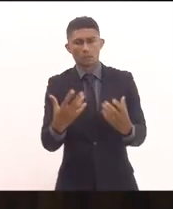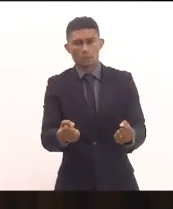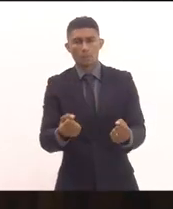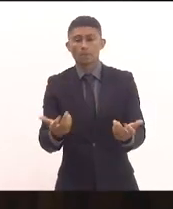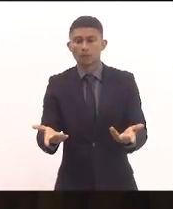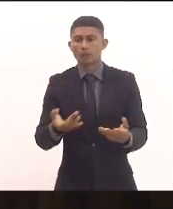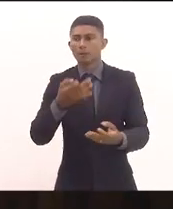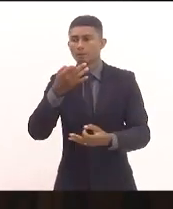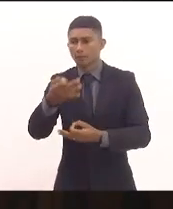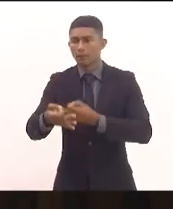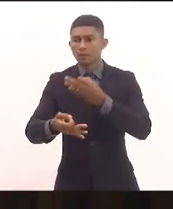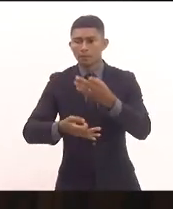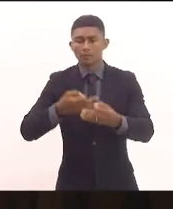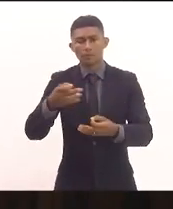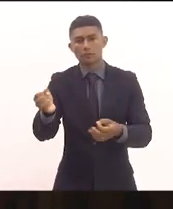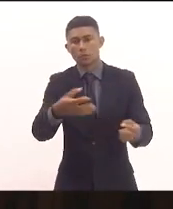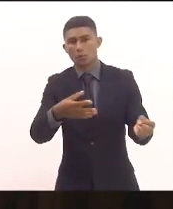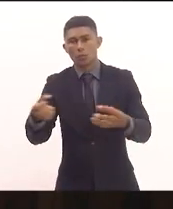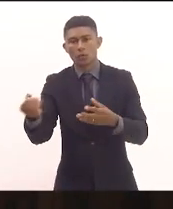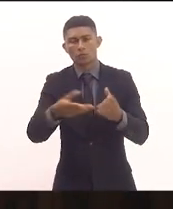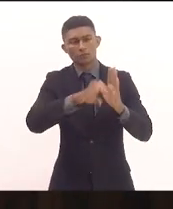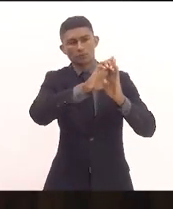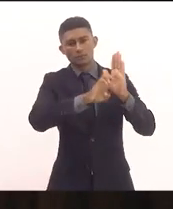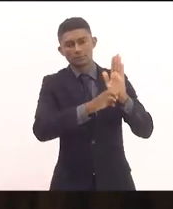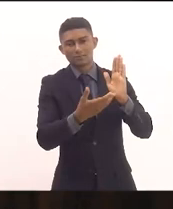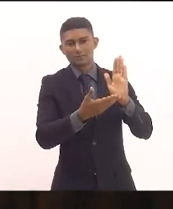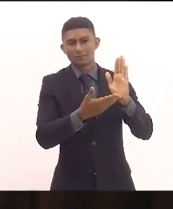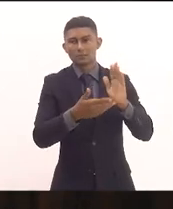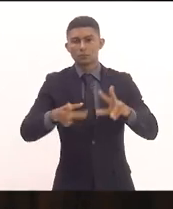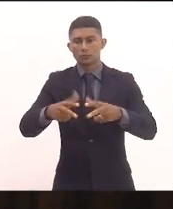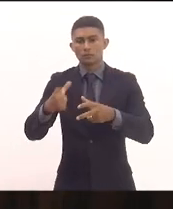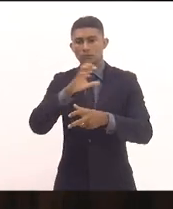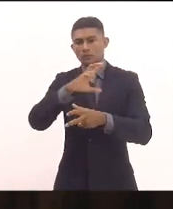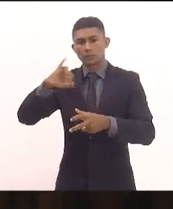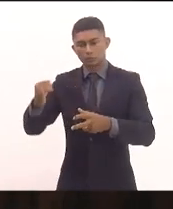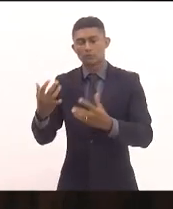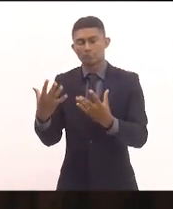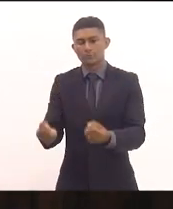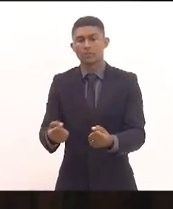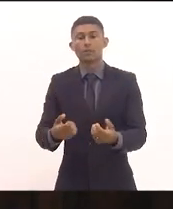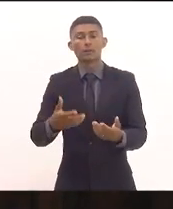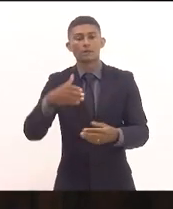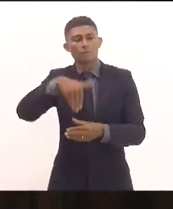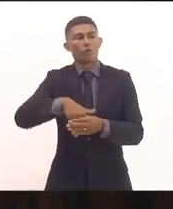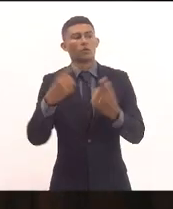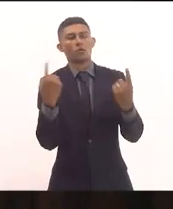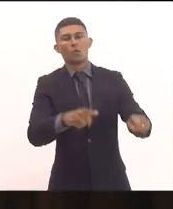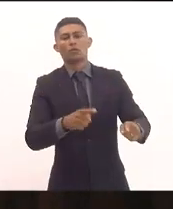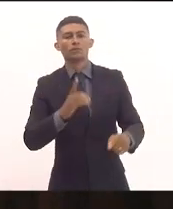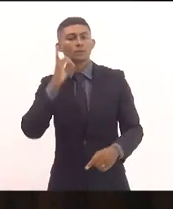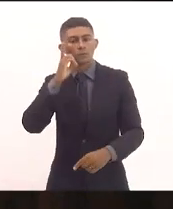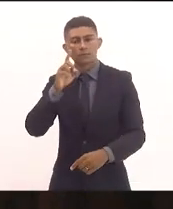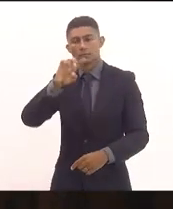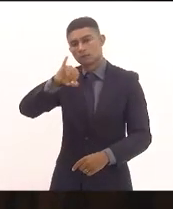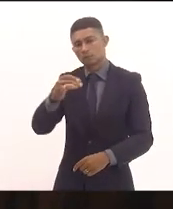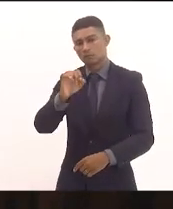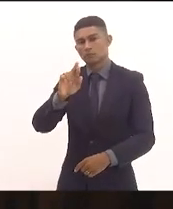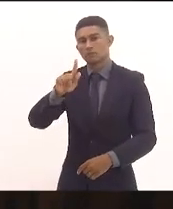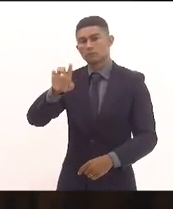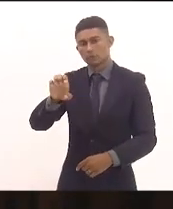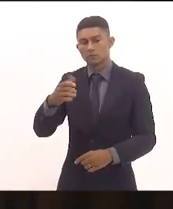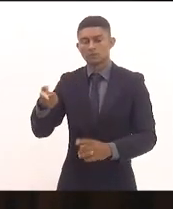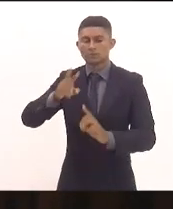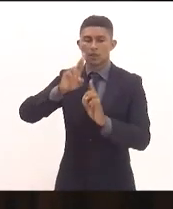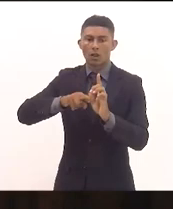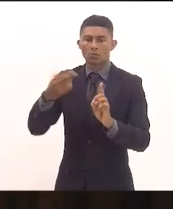Novos pareceres à emenda de plenário da Comissão de Constituição e Justiça, favorável, com voto contrário, deputado Jorge Felipe Neto, relator original. De